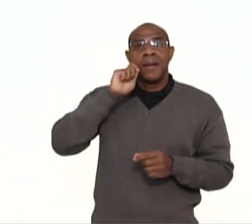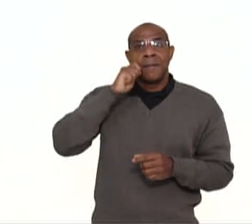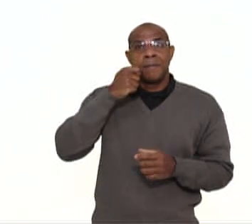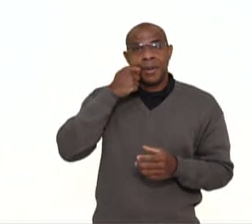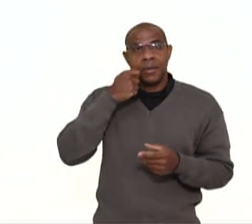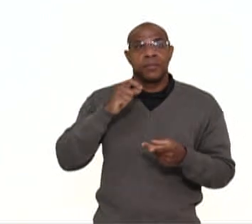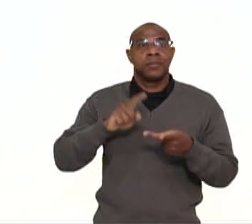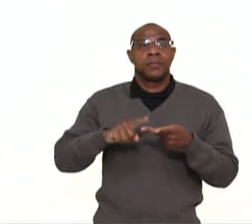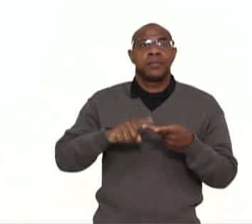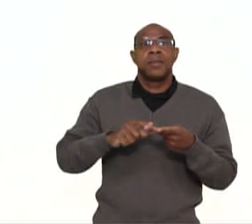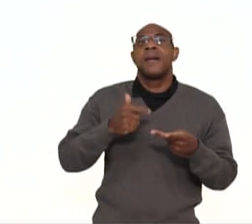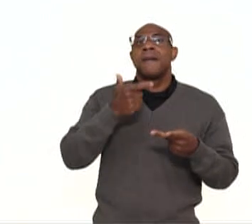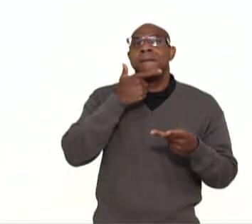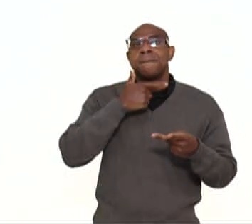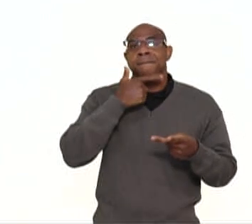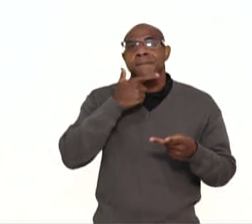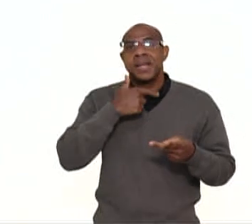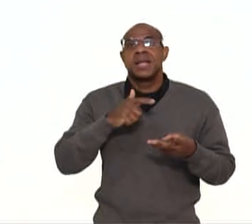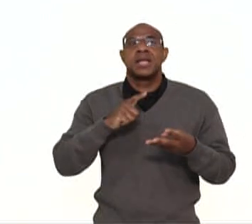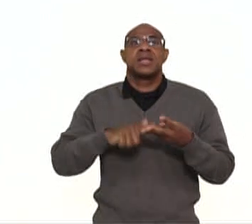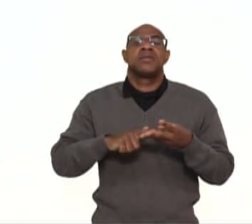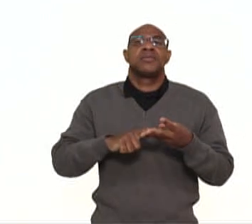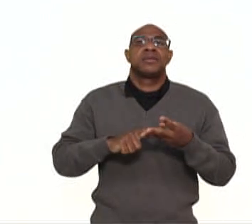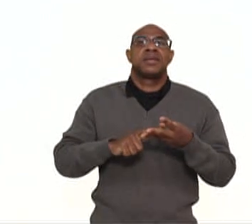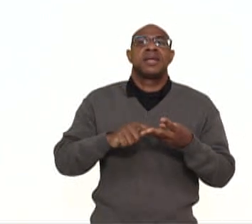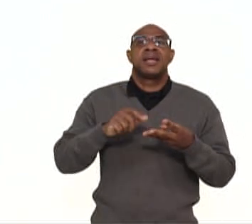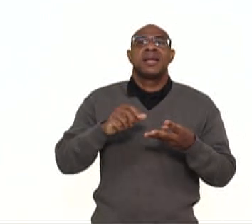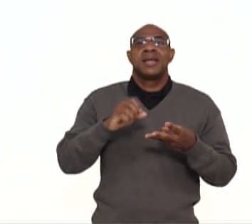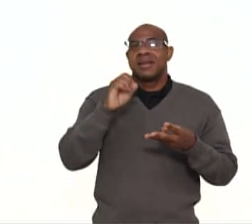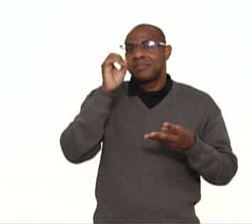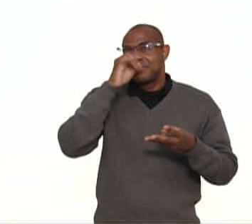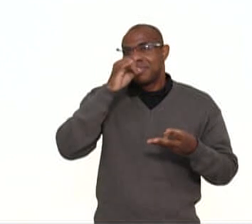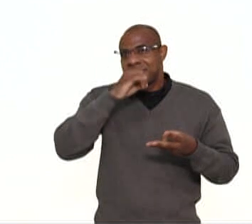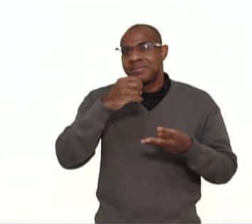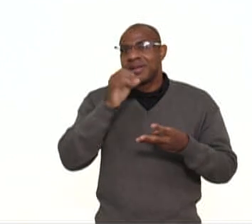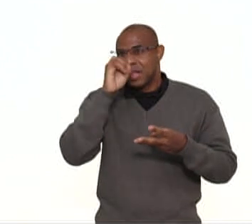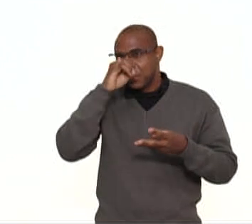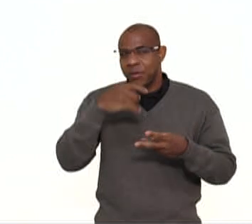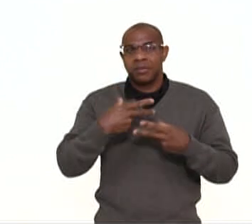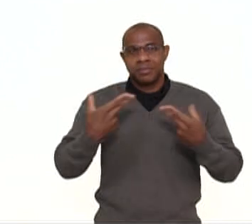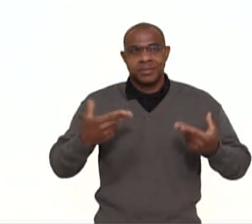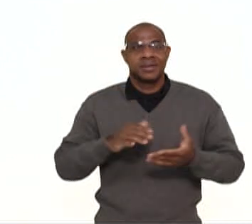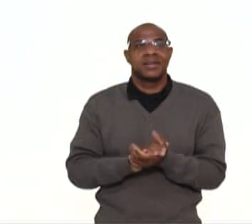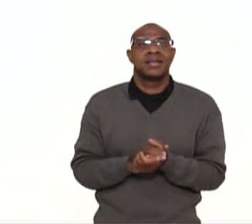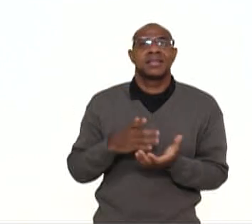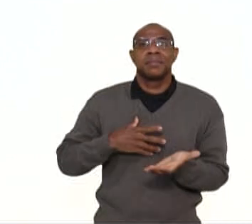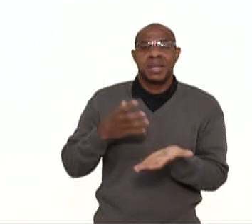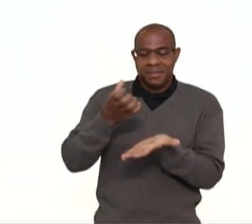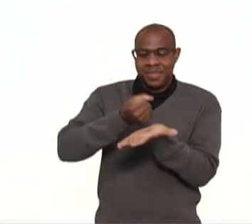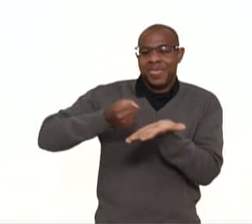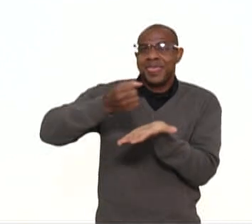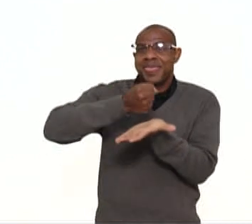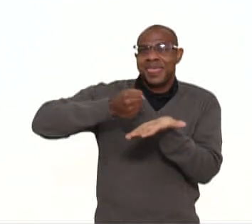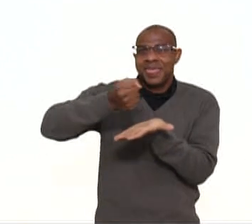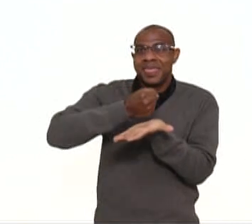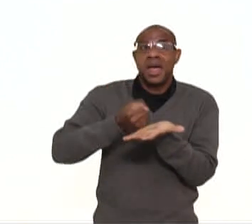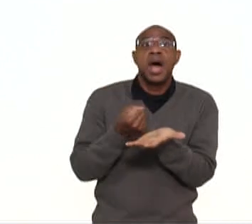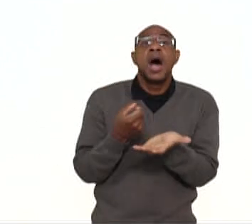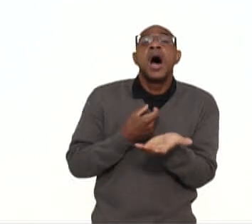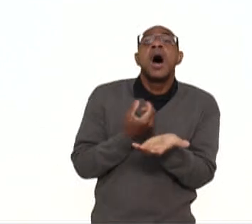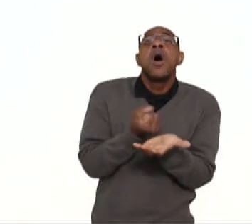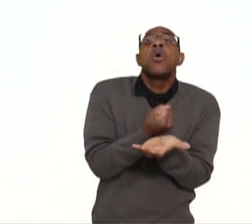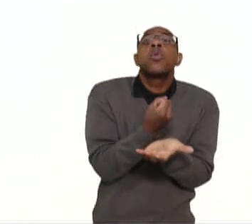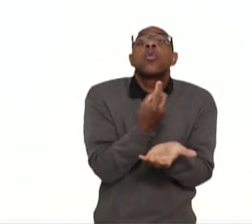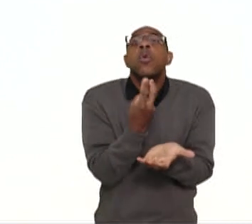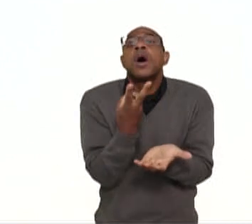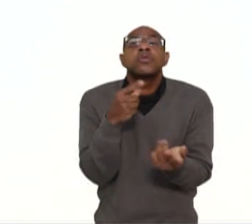mortadela, queijo ou salame, entre ketchup ou mostarda. De quantas maneiras ele pode montar um sanduíche